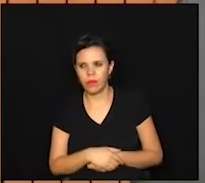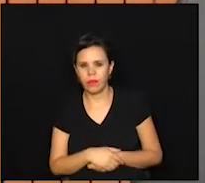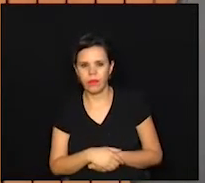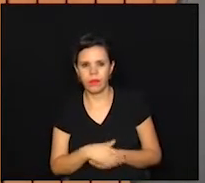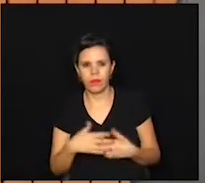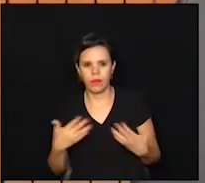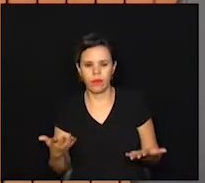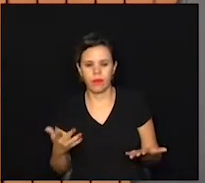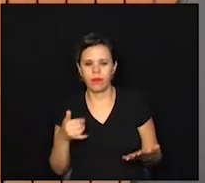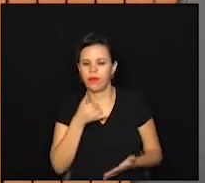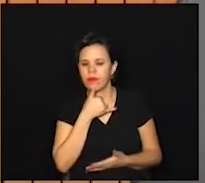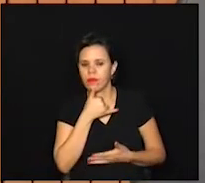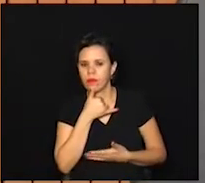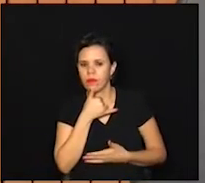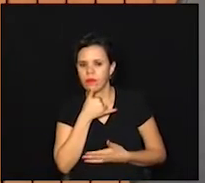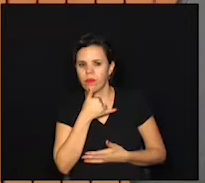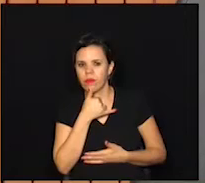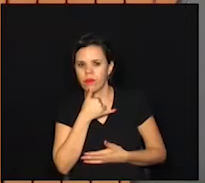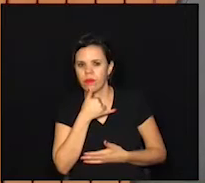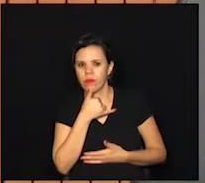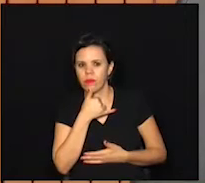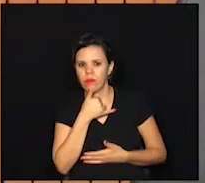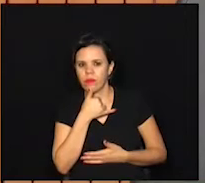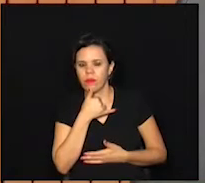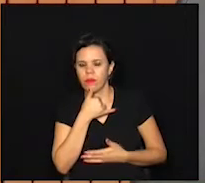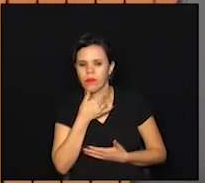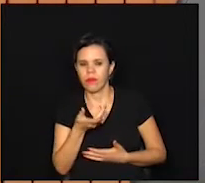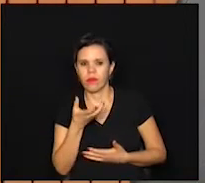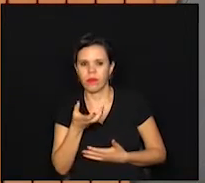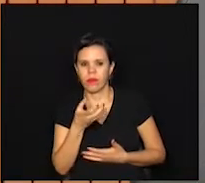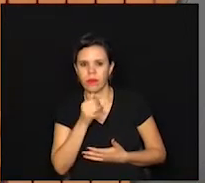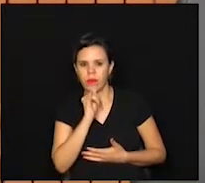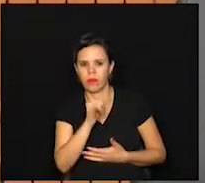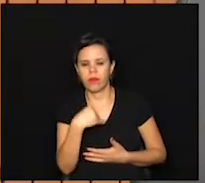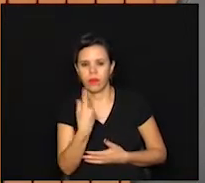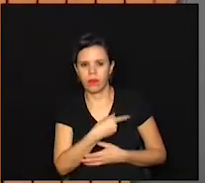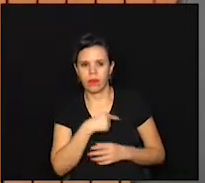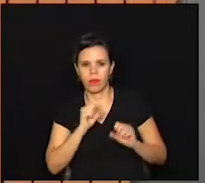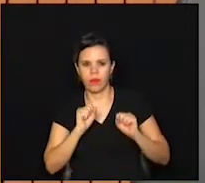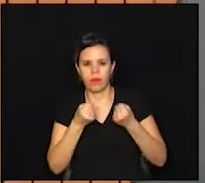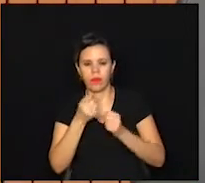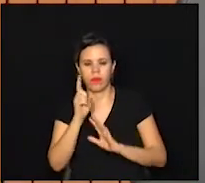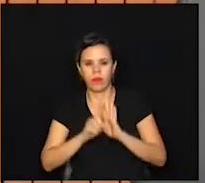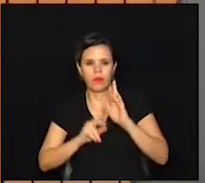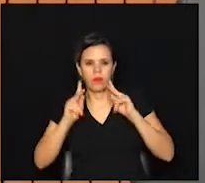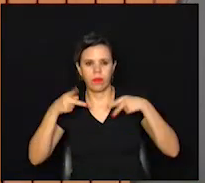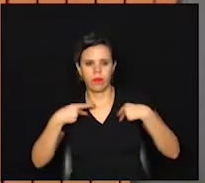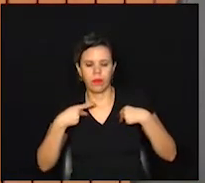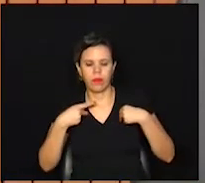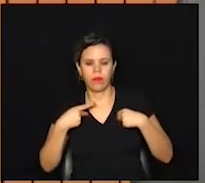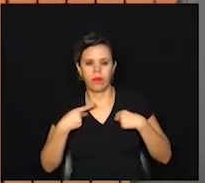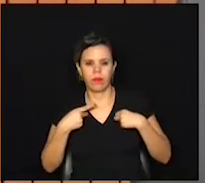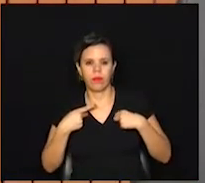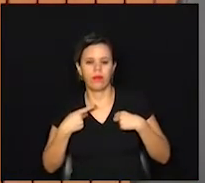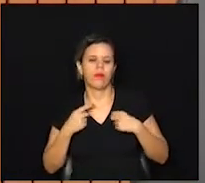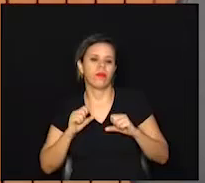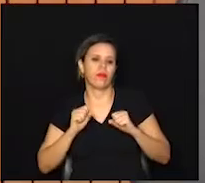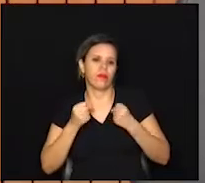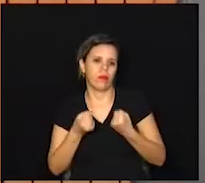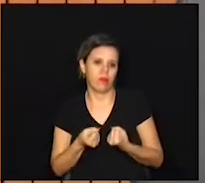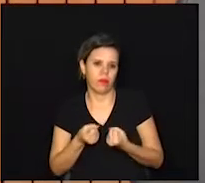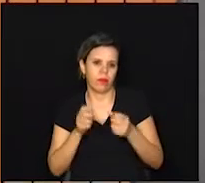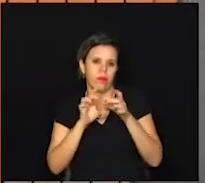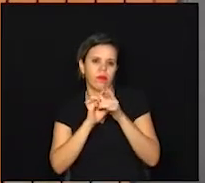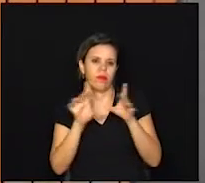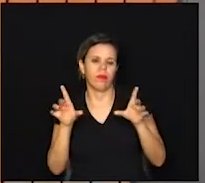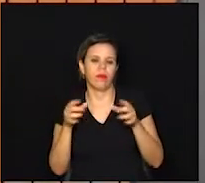isso é muito triste. E além disso, eu queria dizer que quando a gente defende os direitos humanos, né, a gente defende inclusive a liberdade